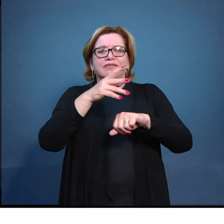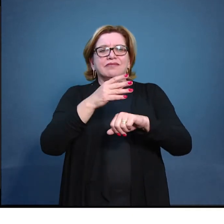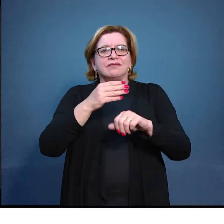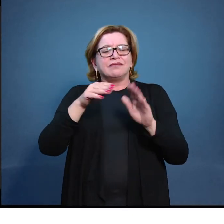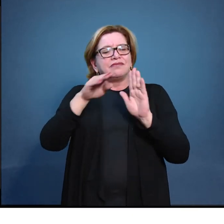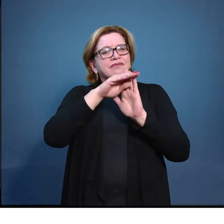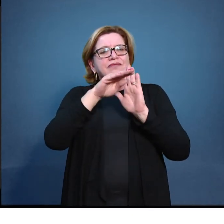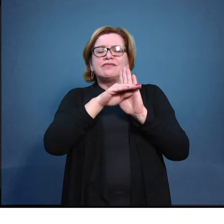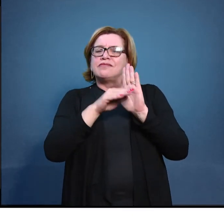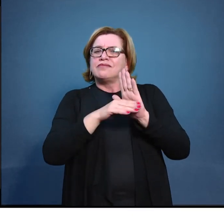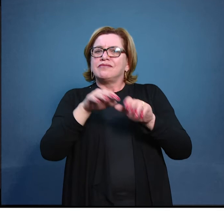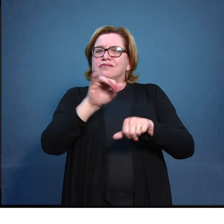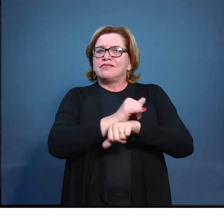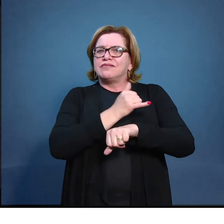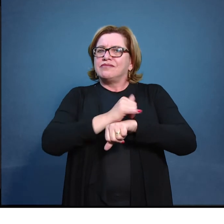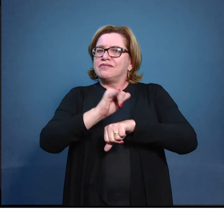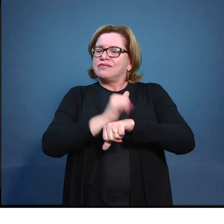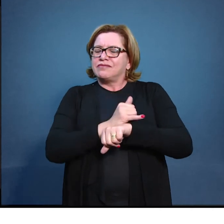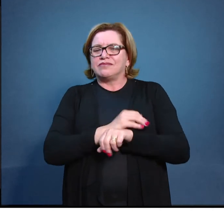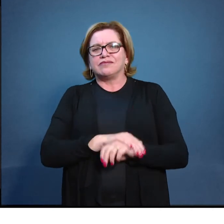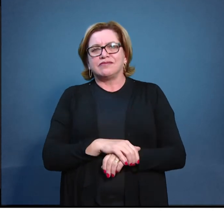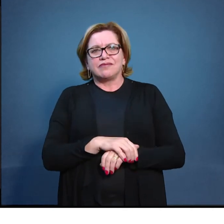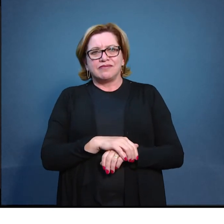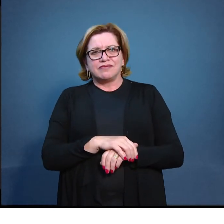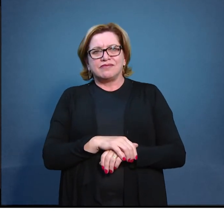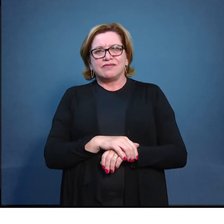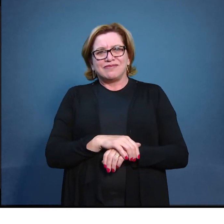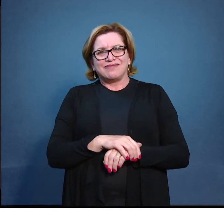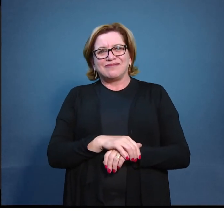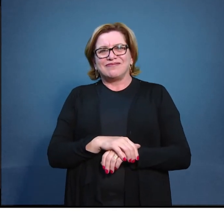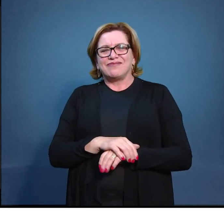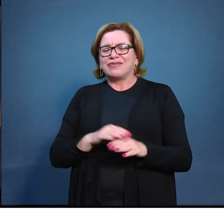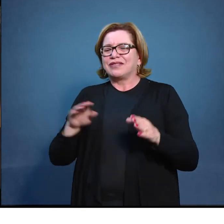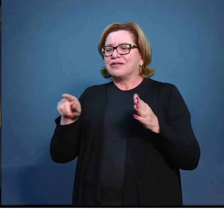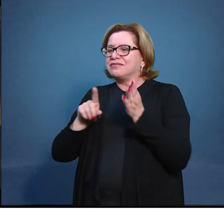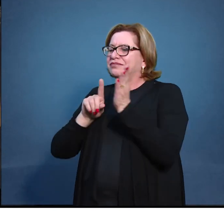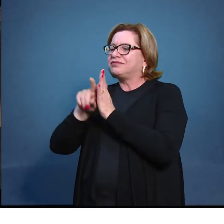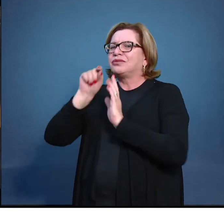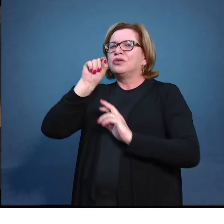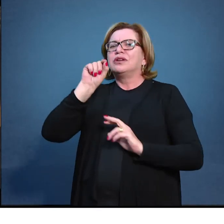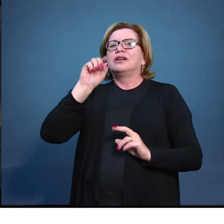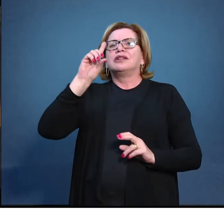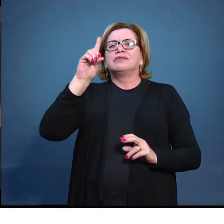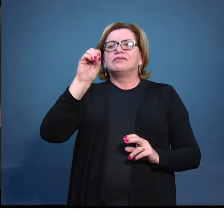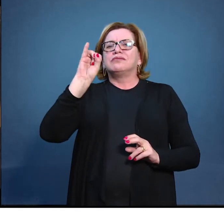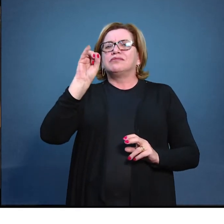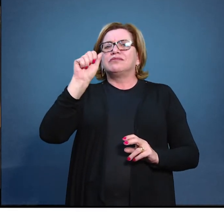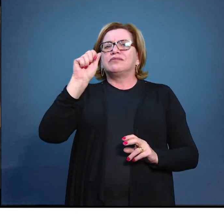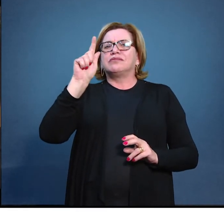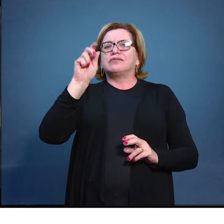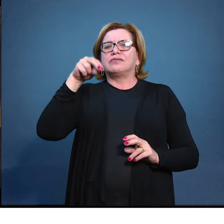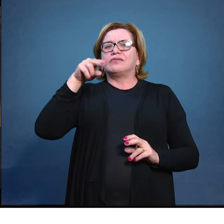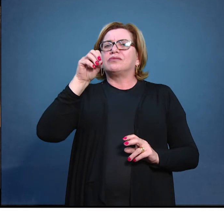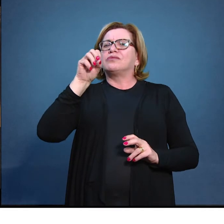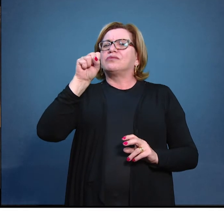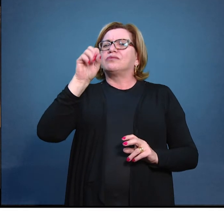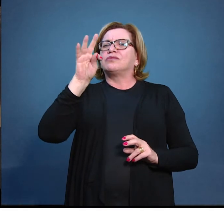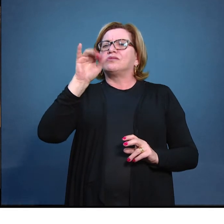E o que é o diagnóstico estratégico e como que ele pode ajudar o gestor, né? O diagnóstico estratégico é você pensar